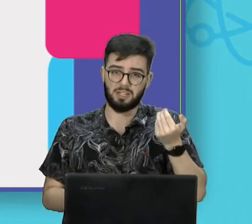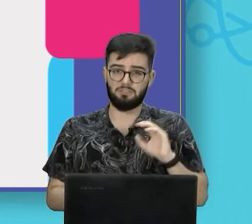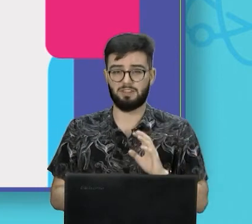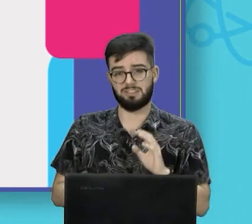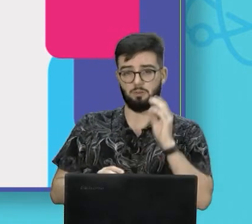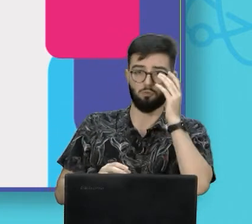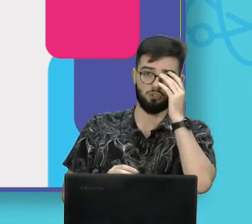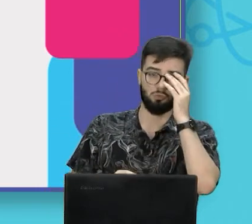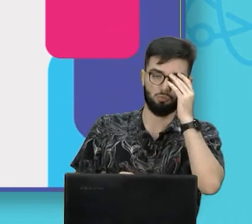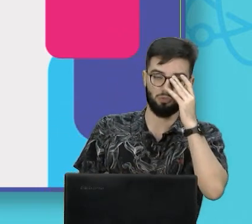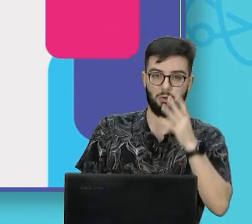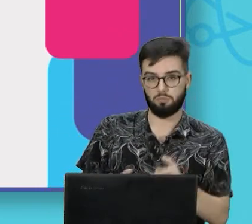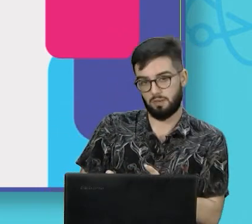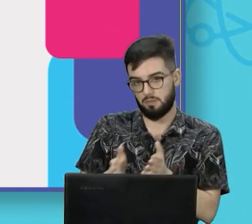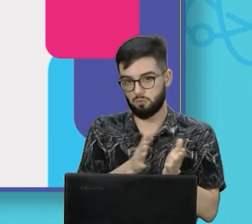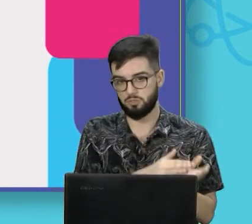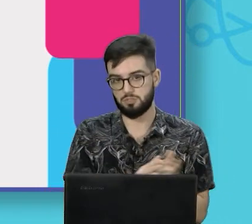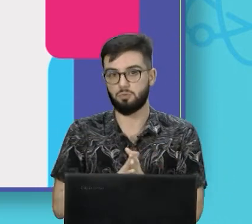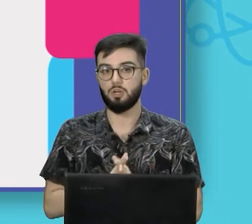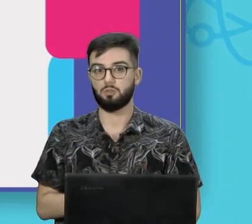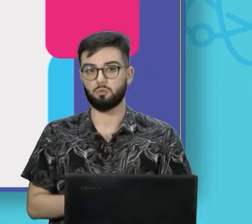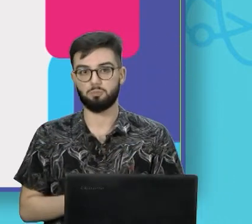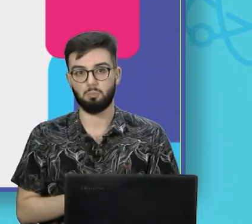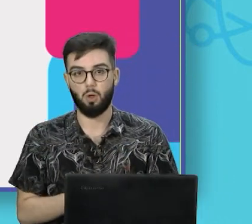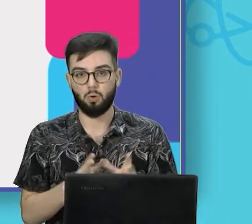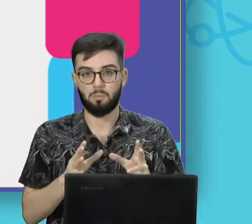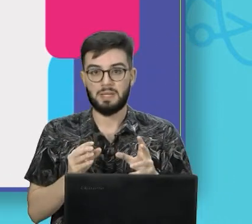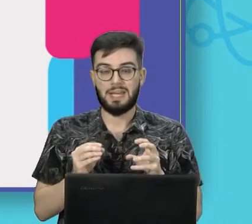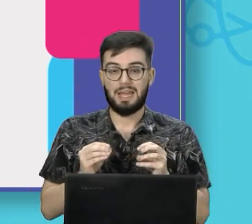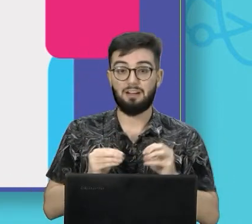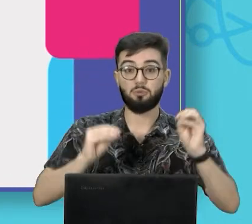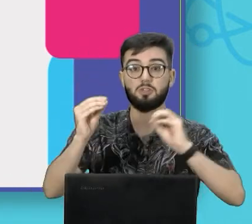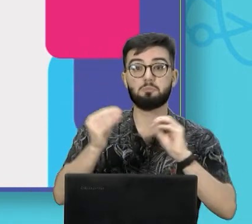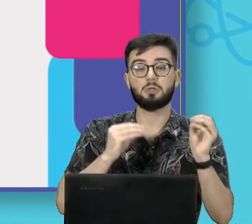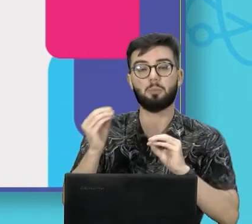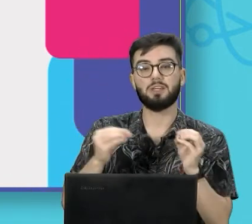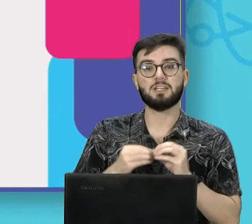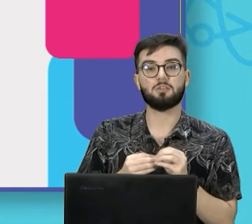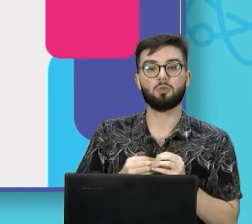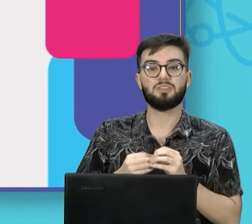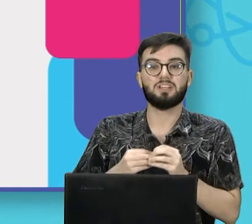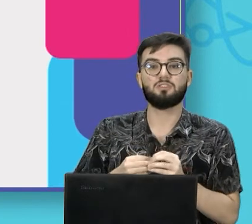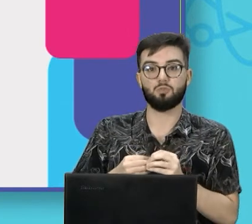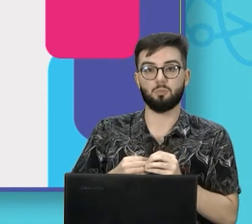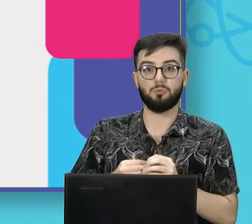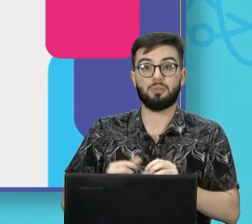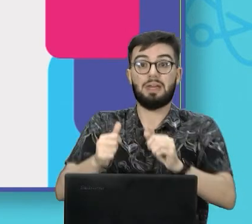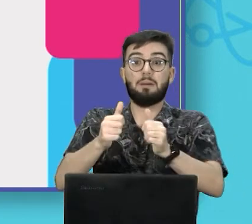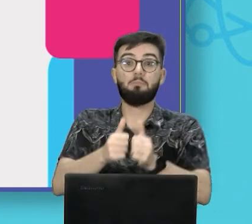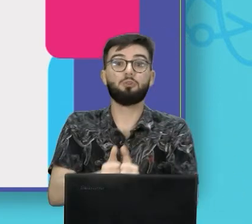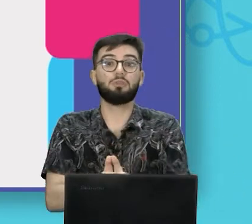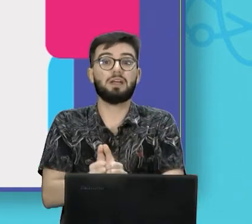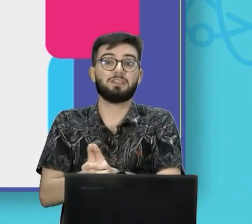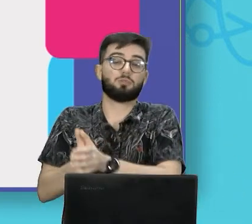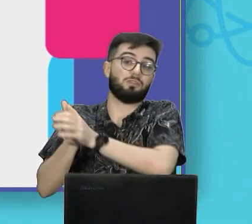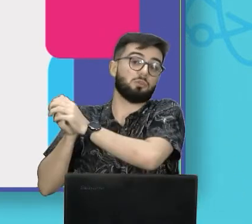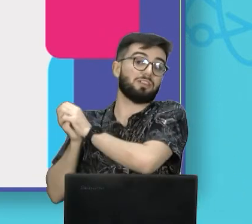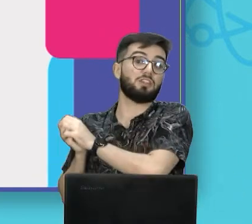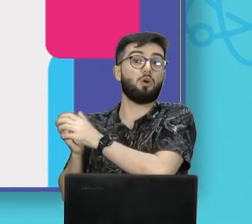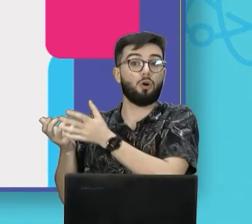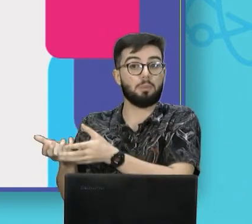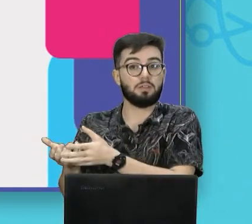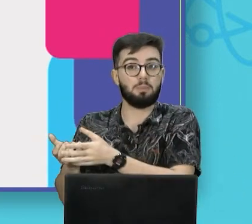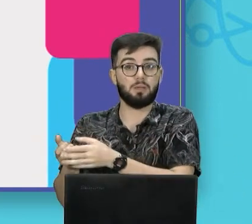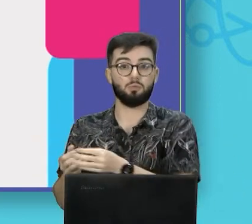policiamento durante Aquela fase lá constitucional que eu falei a vocês no último bloco a disputa política em dois grandes grupos muito